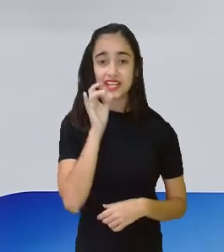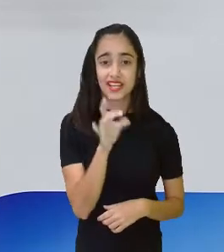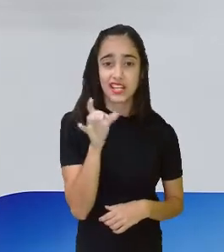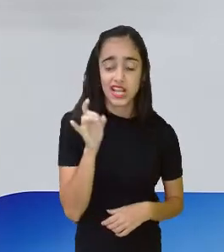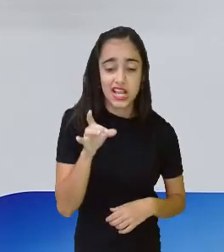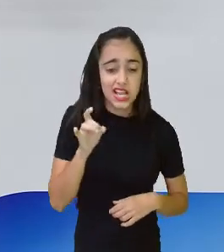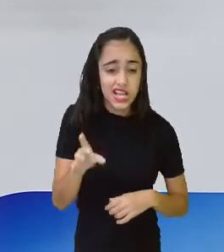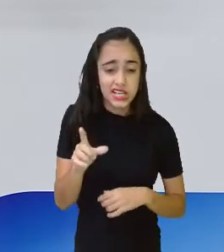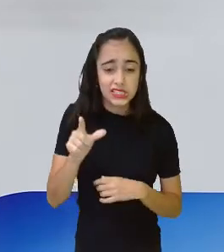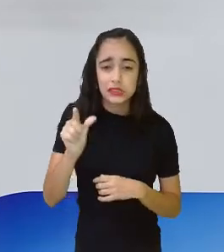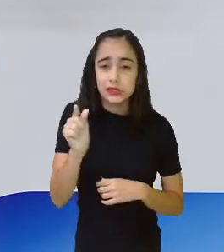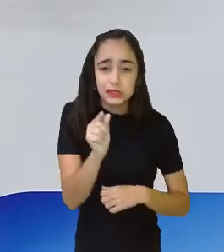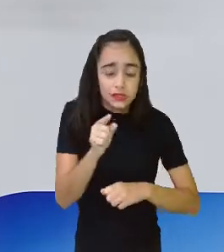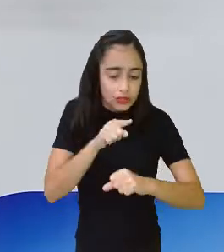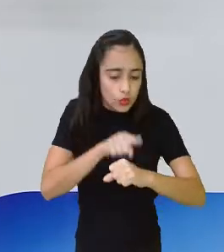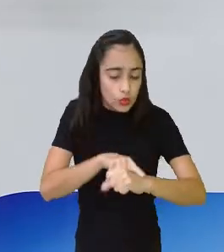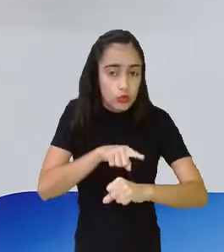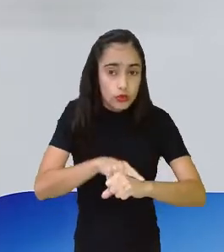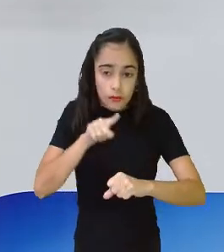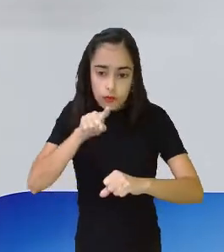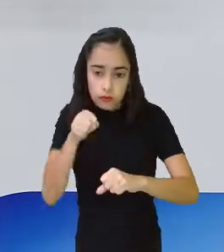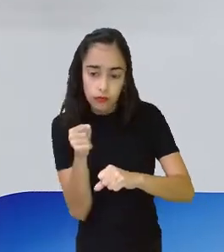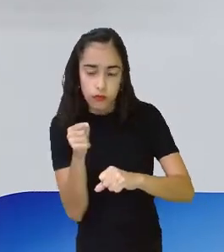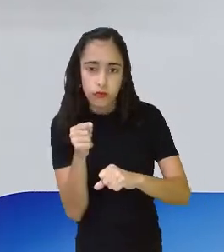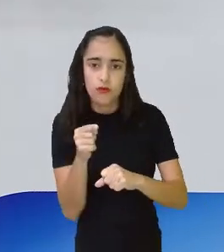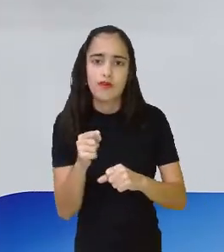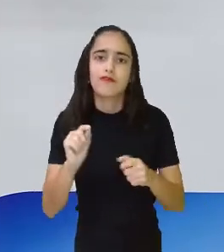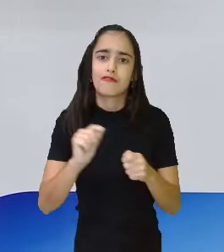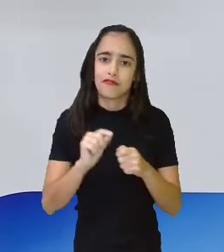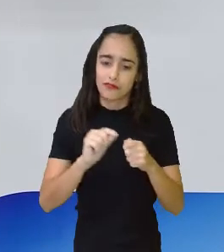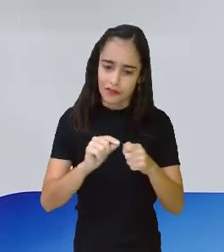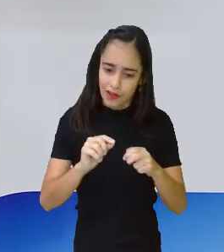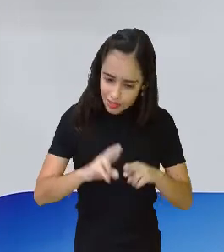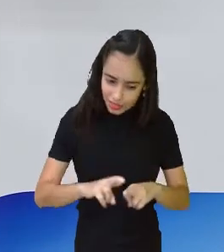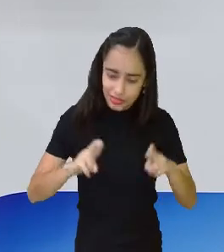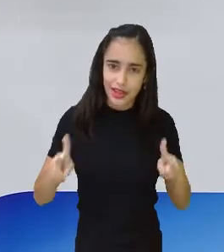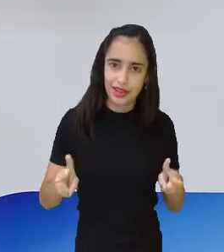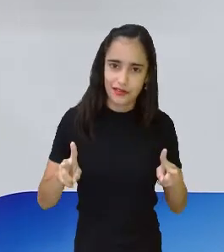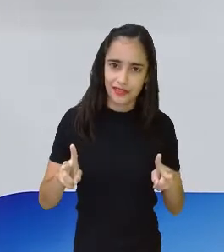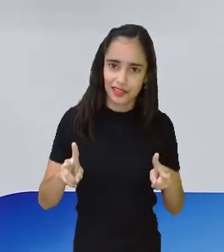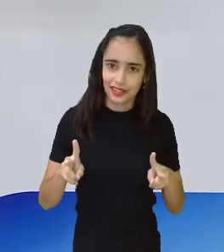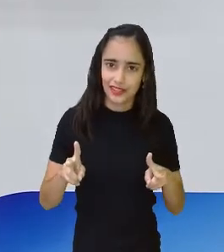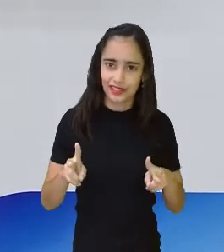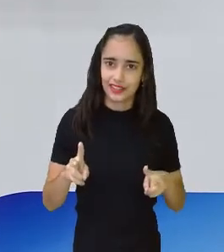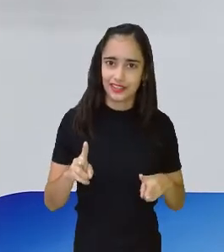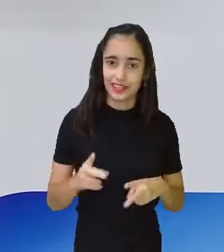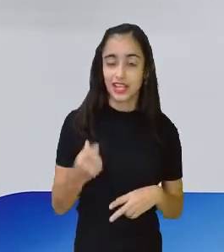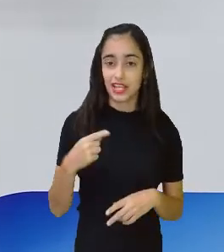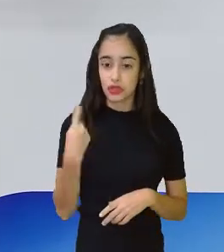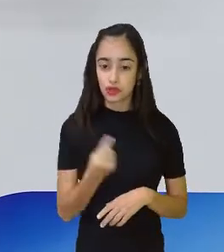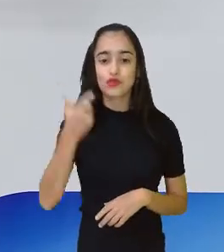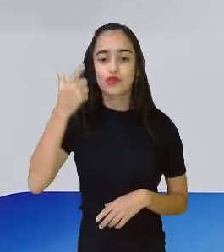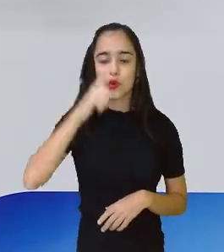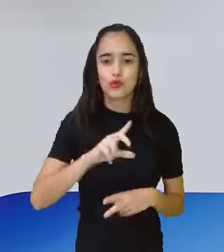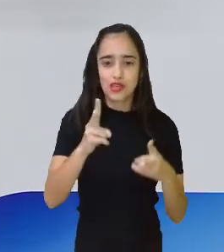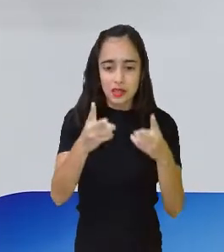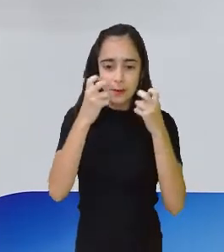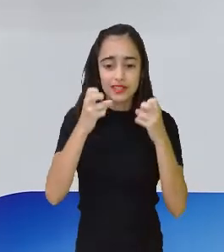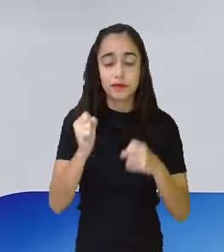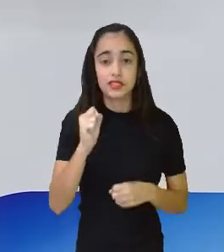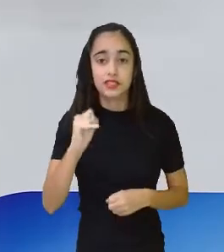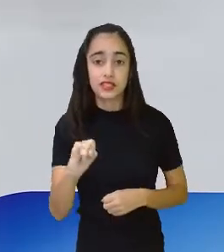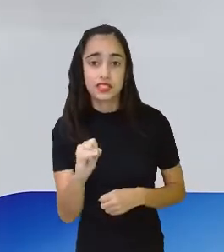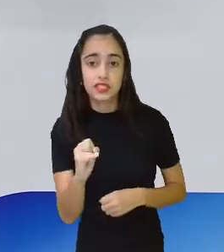faz toda a diferença e define quem é o primeiro lugar e quem é o segundo. Como são competições de